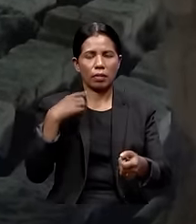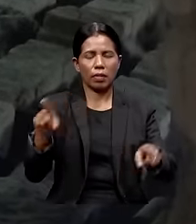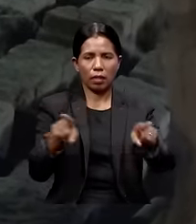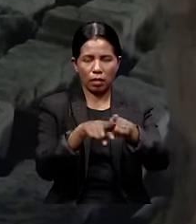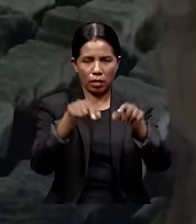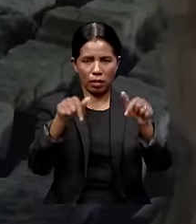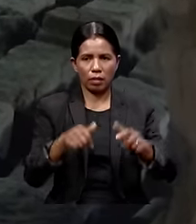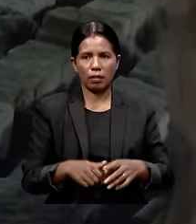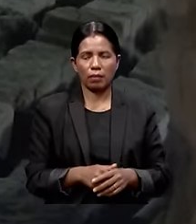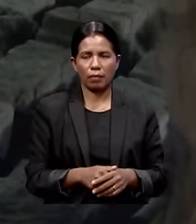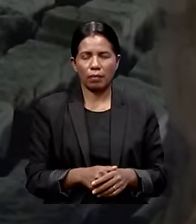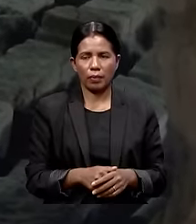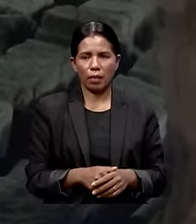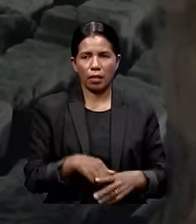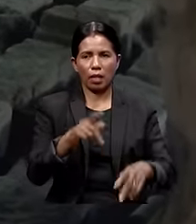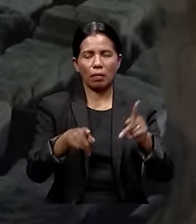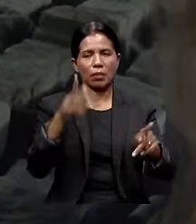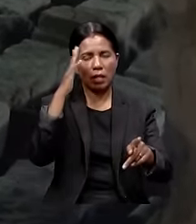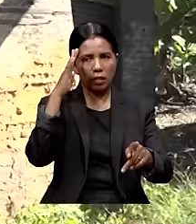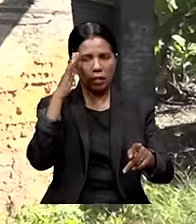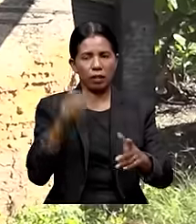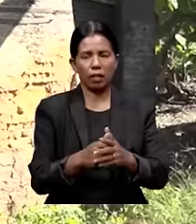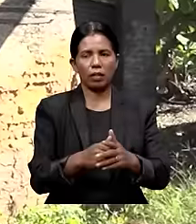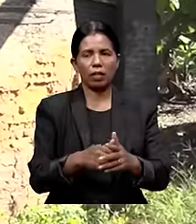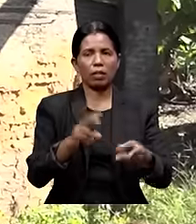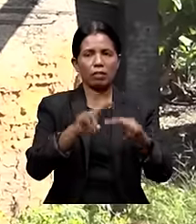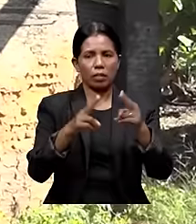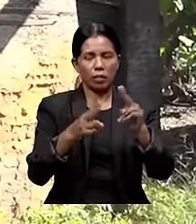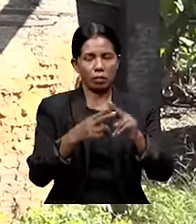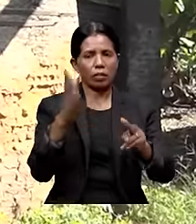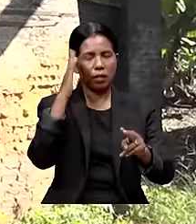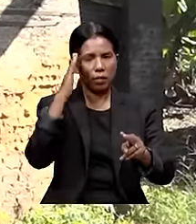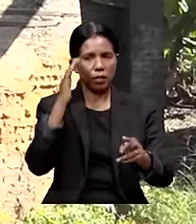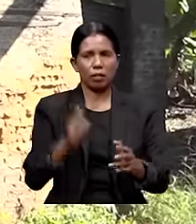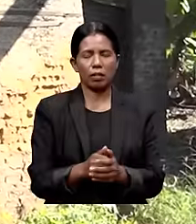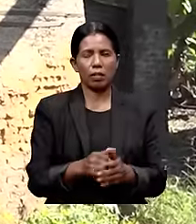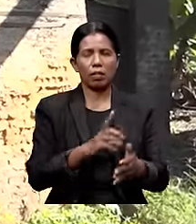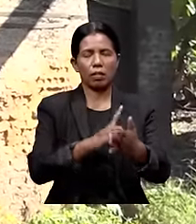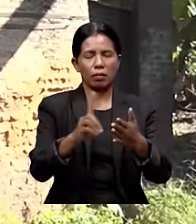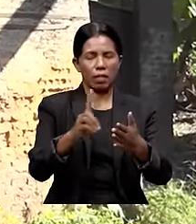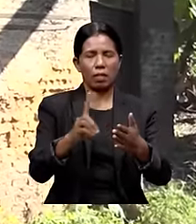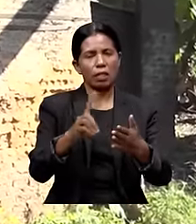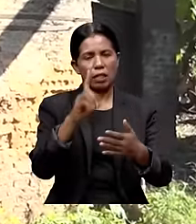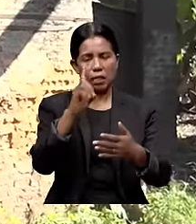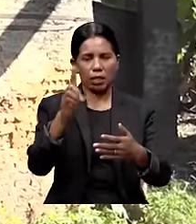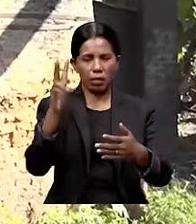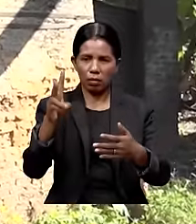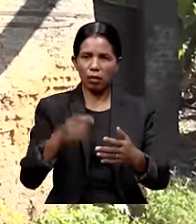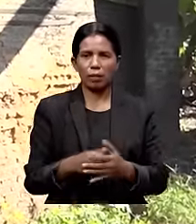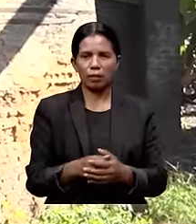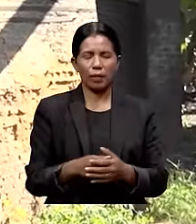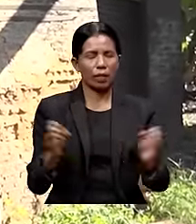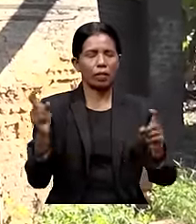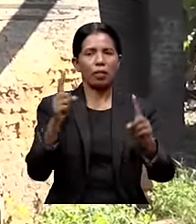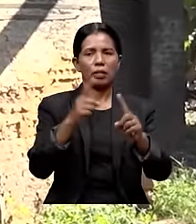sani hasene bibik bibik kal ema me saten hotona bizir se kal haten tokal semana hira sene pula hira se la to pula